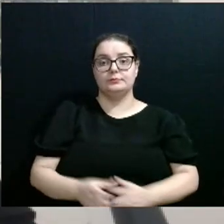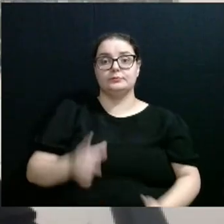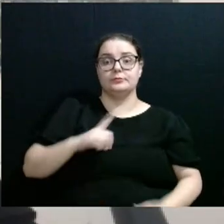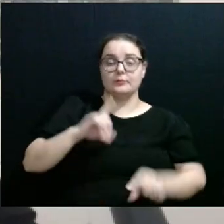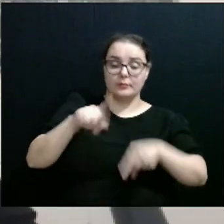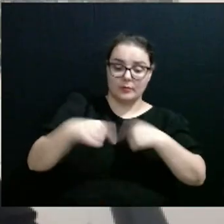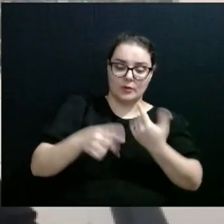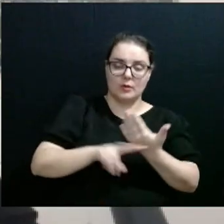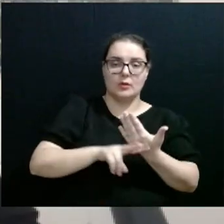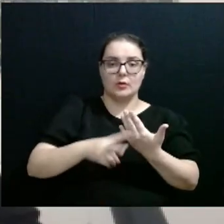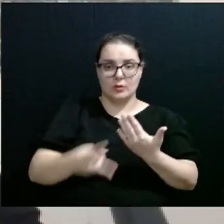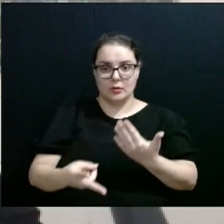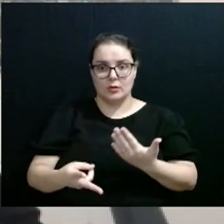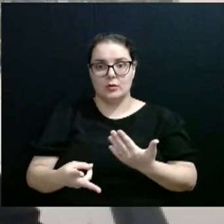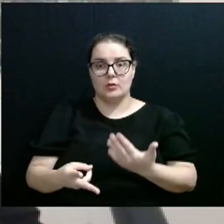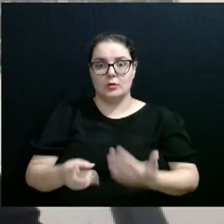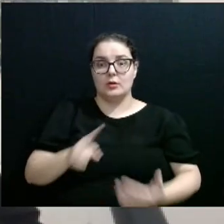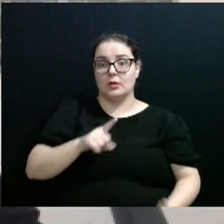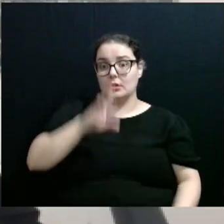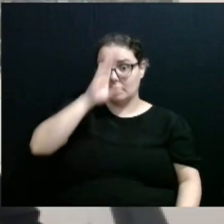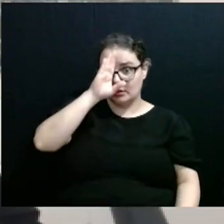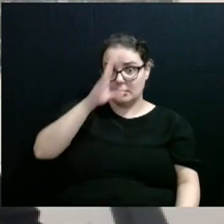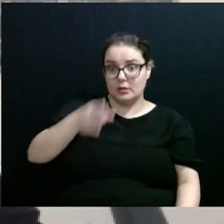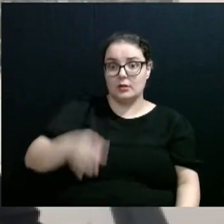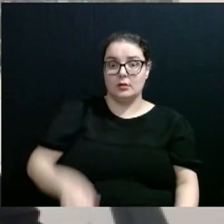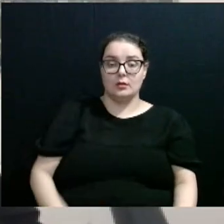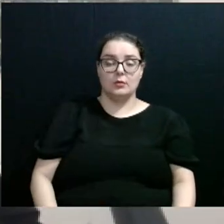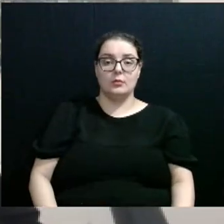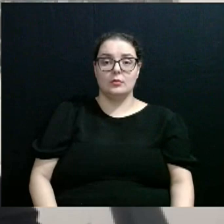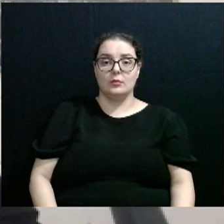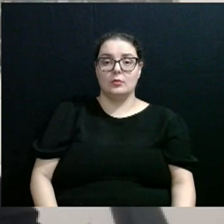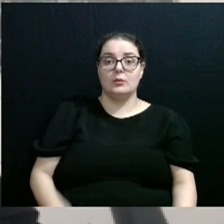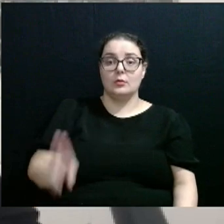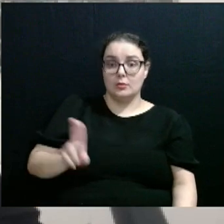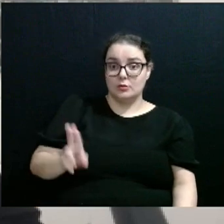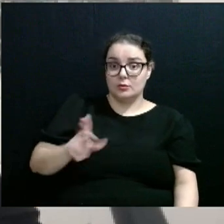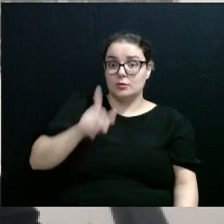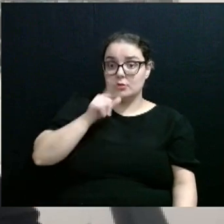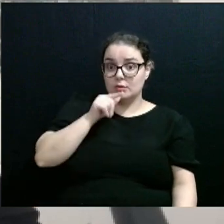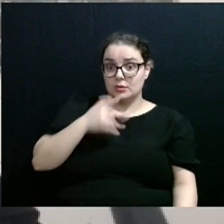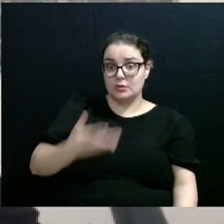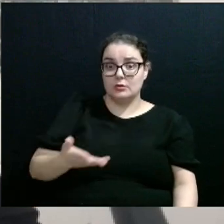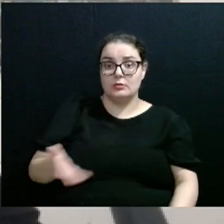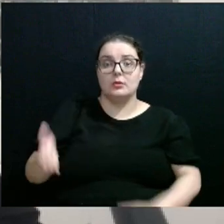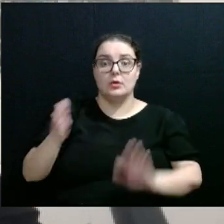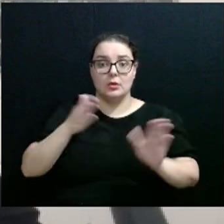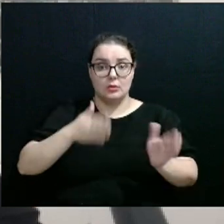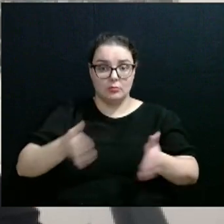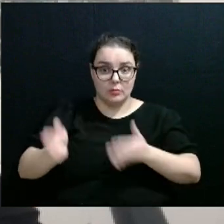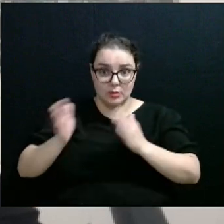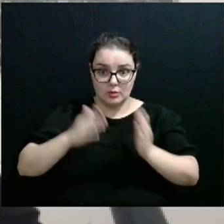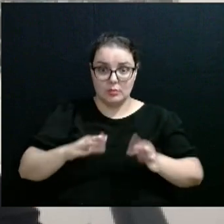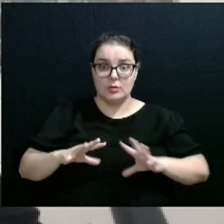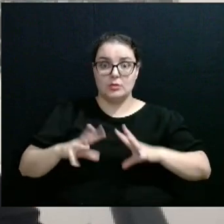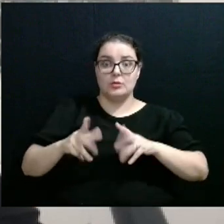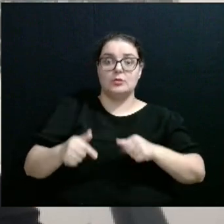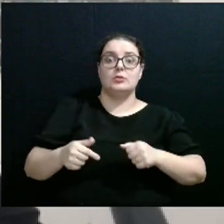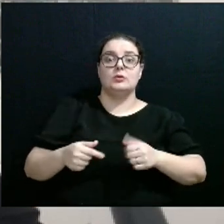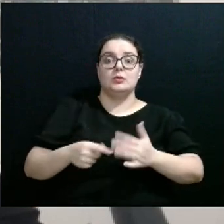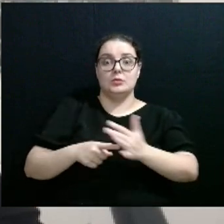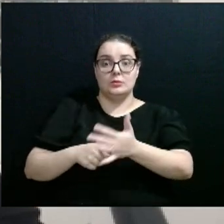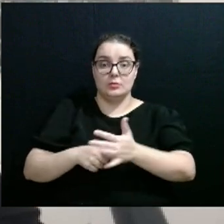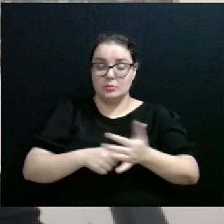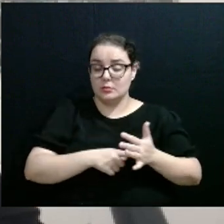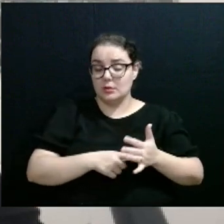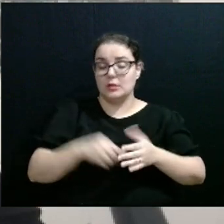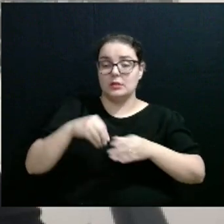impacto indireto no consumo de água, que é para a produção de todas essas máquinas que estão dentro do data center,